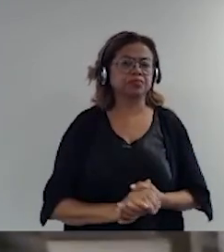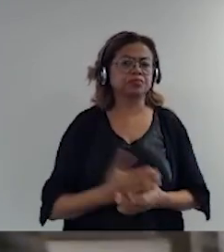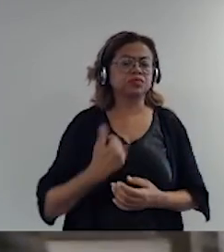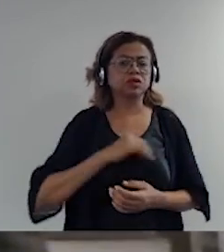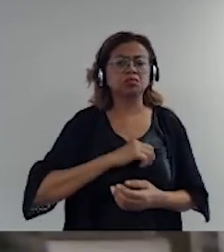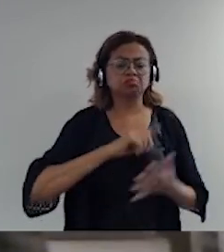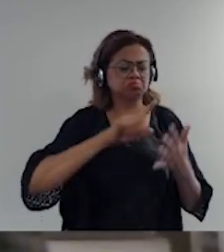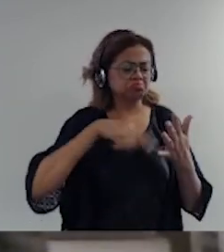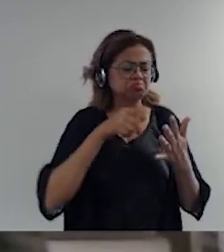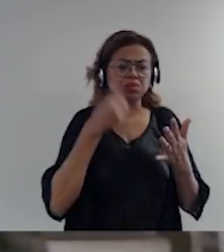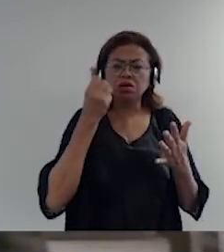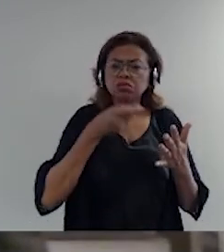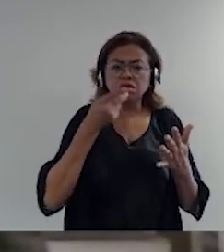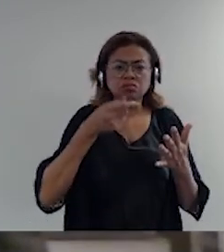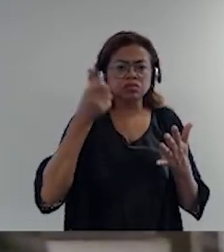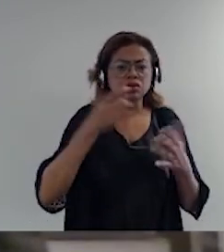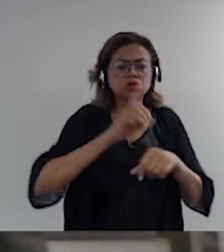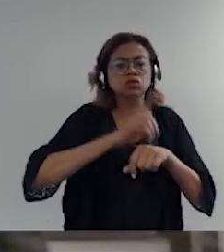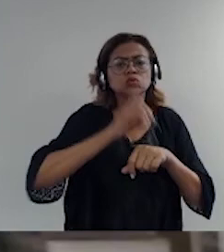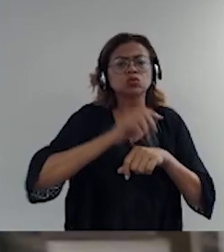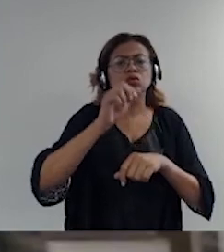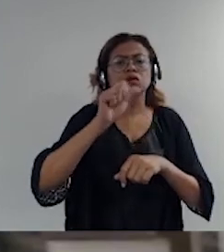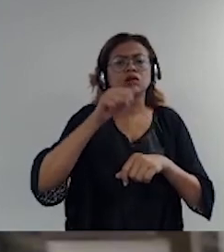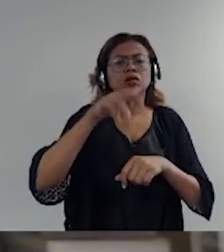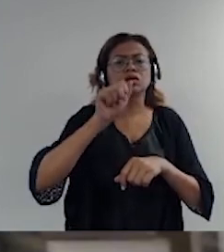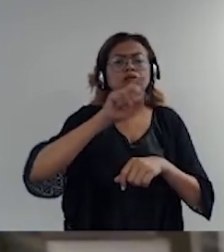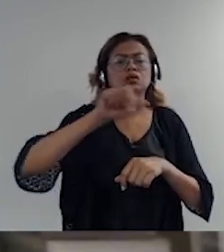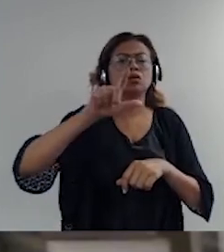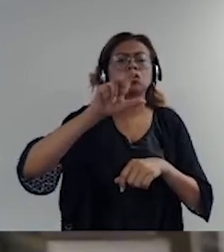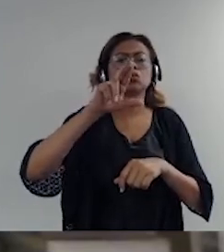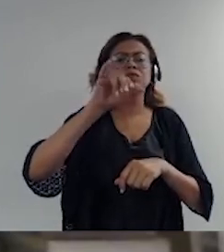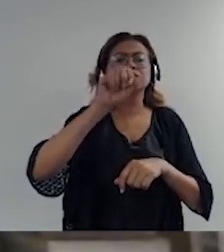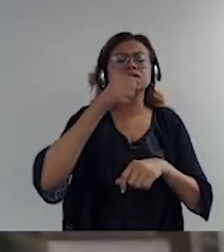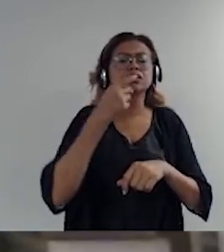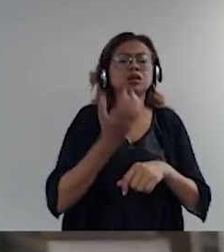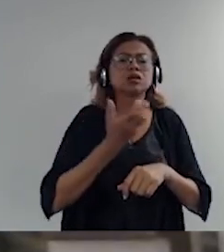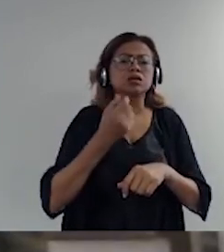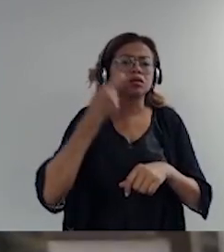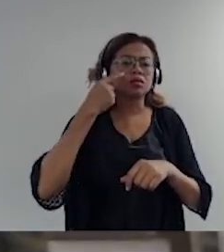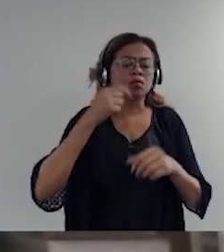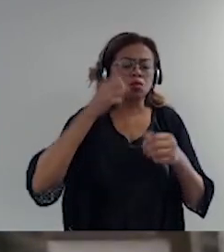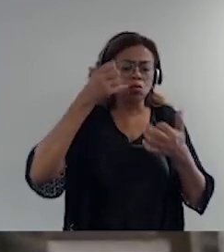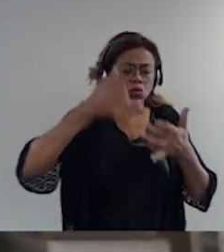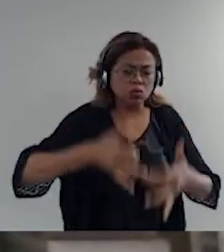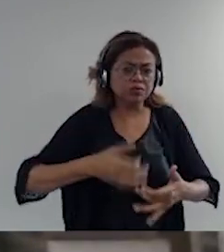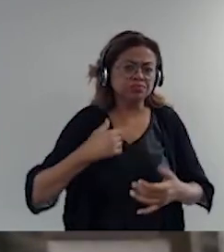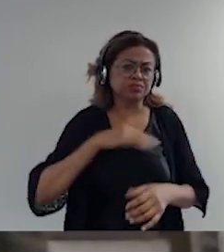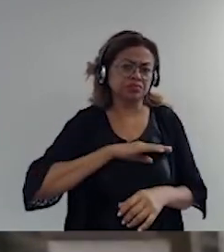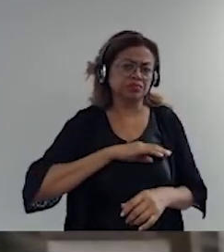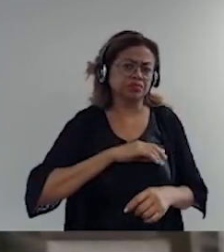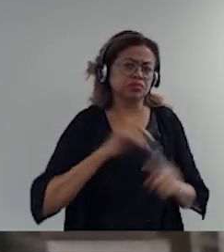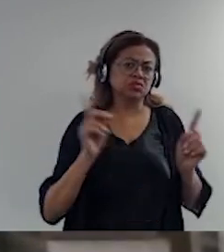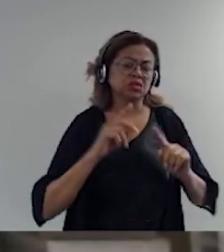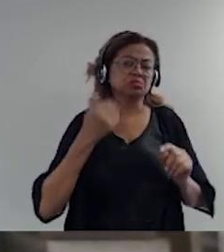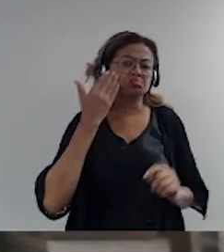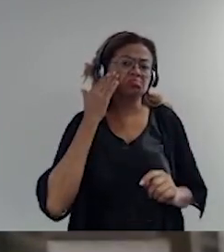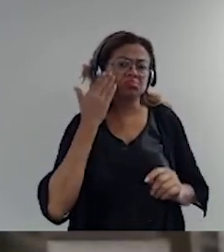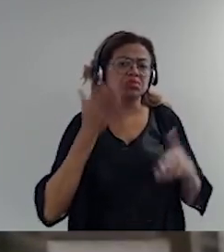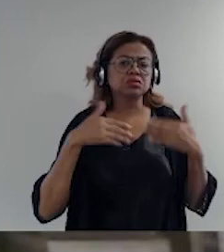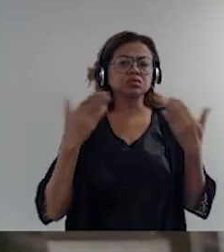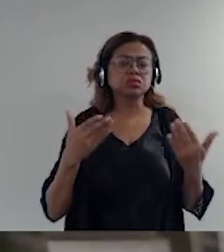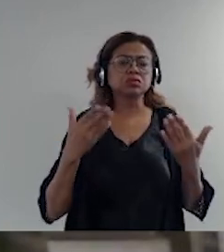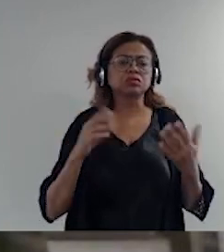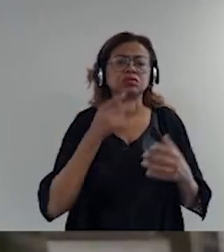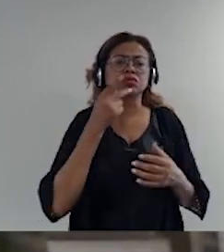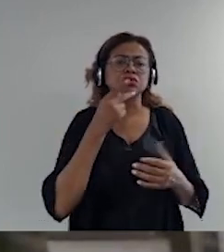essas, basicamente, doutora Ana Lúcia, as observações que eu queria fazer, não em termos de